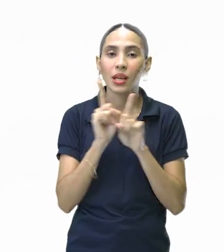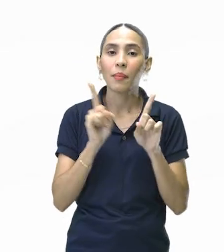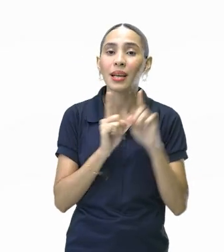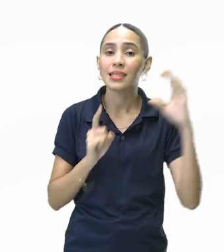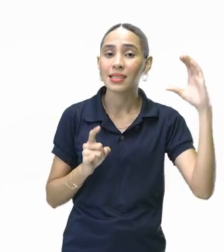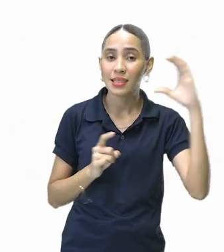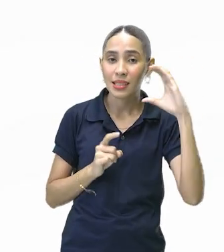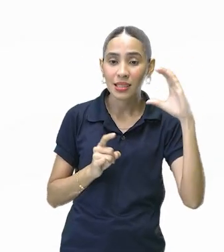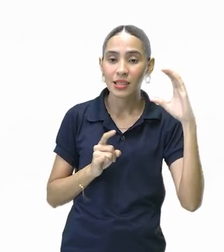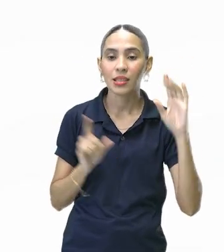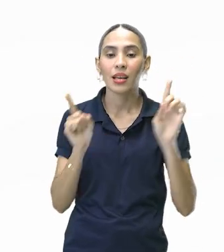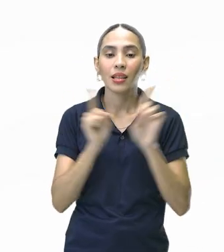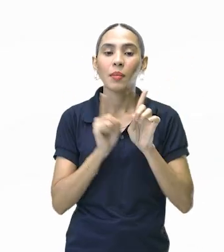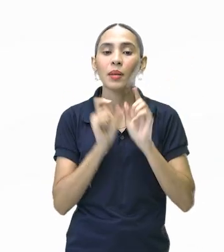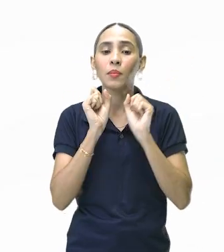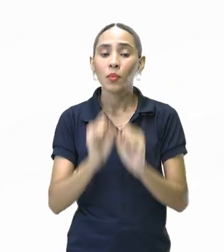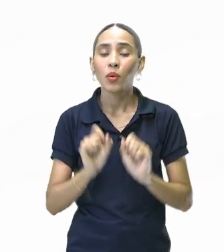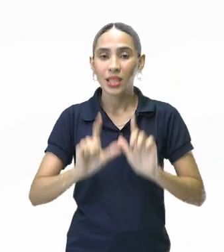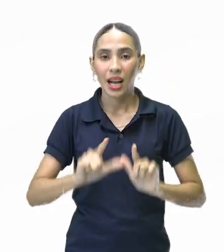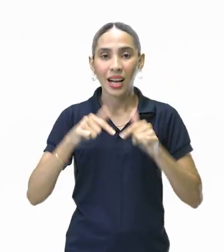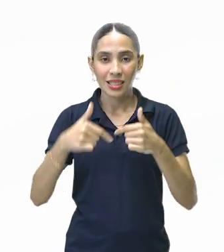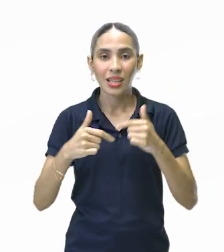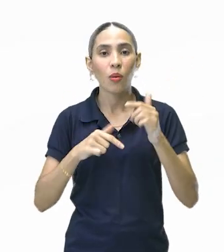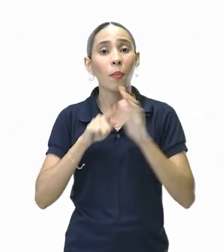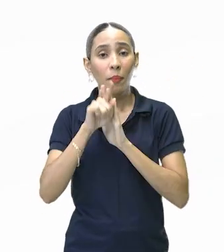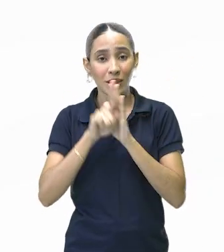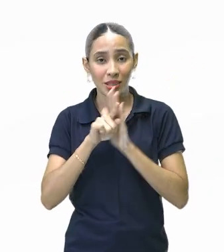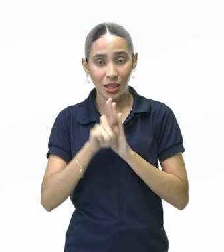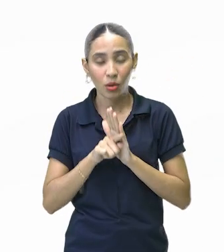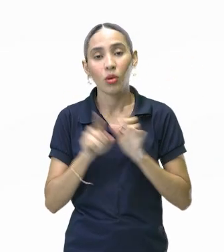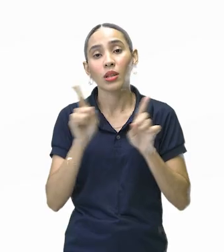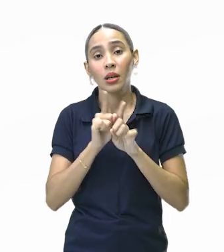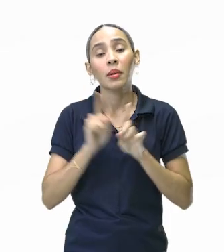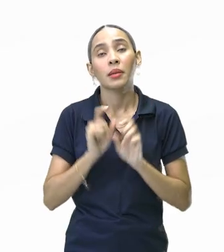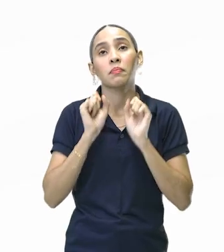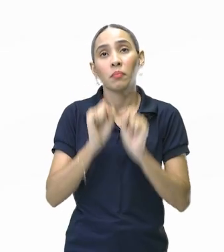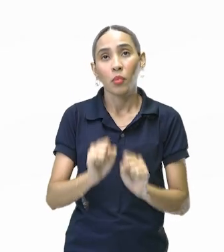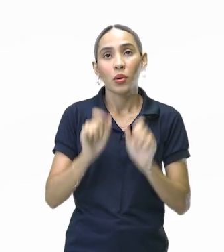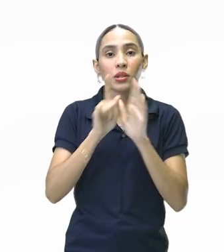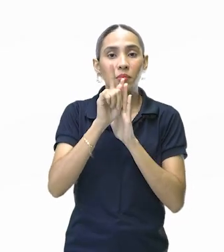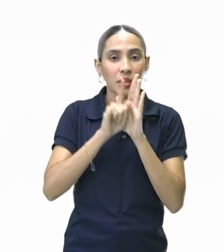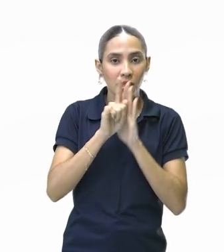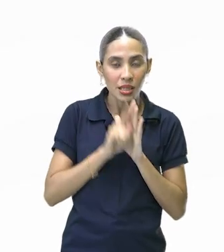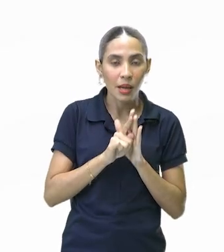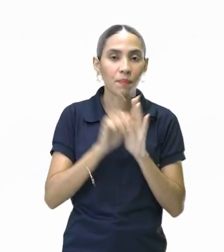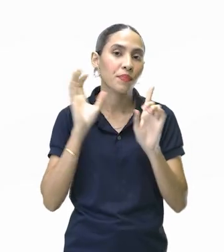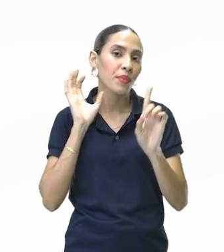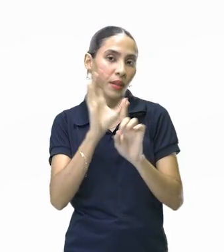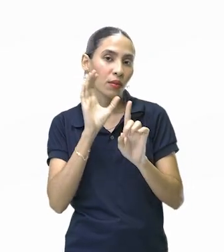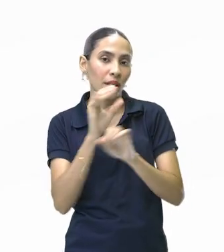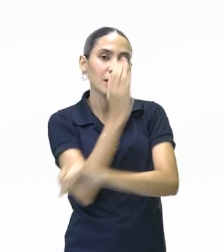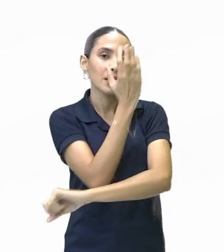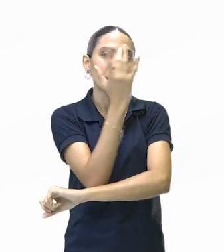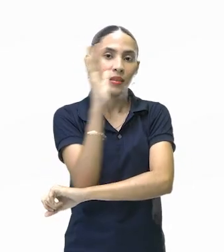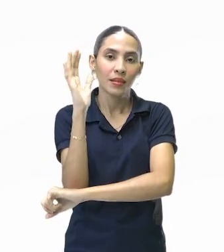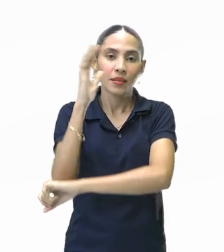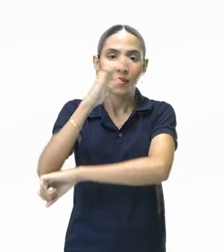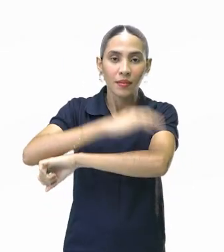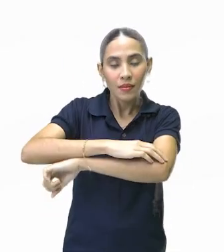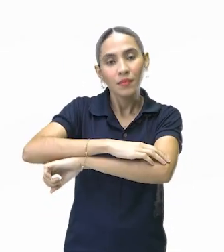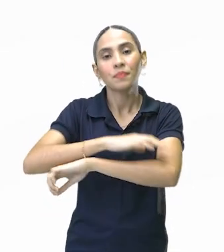E o biólogo pode atuar como pesquisador, por exemplo. Então, ele pode pesquisar o impacto do desmatamento em